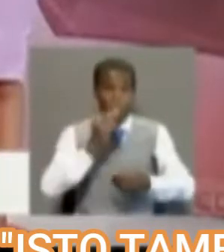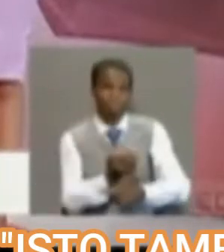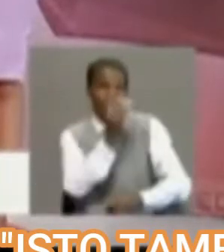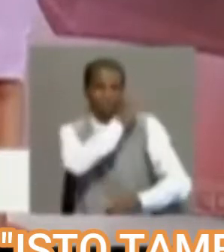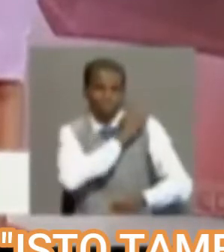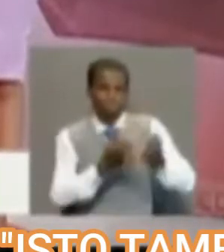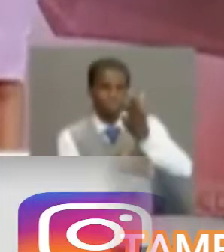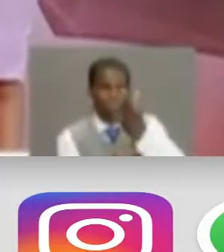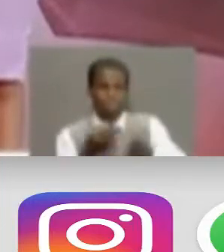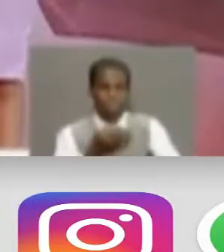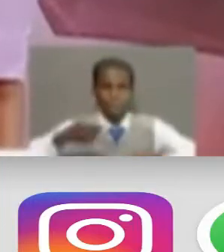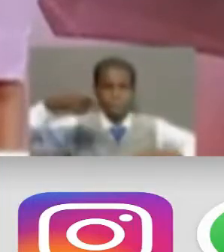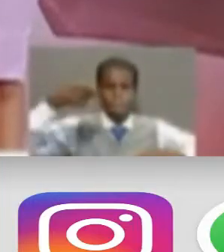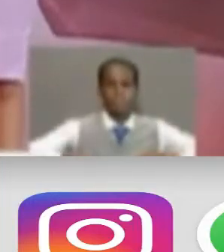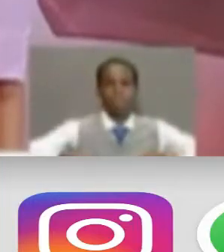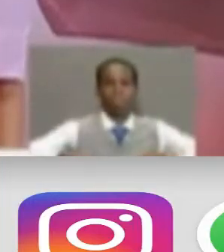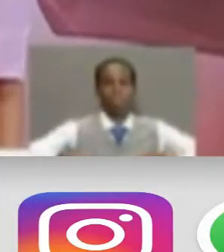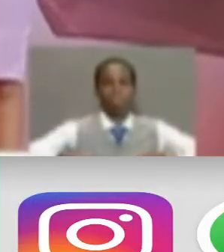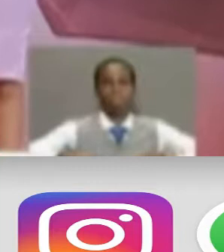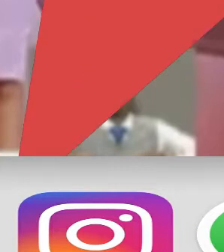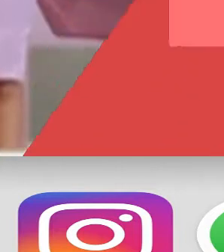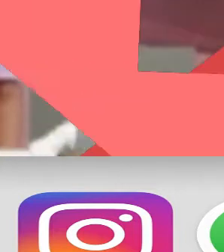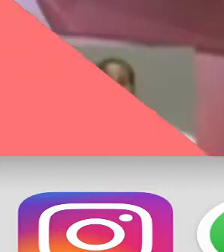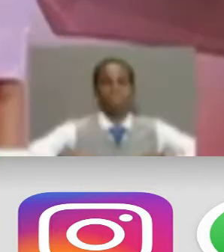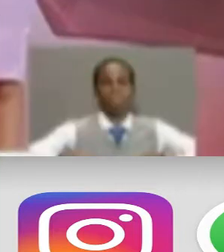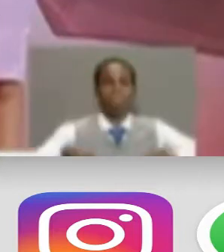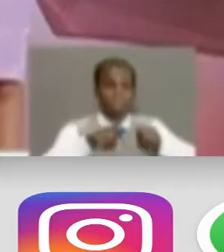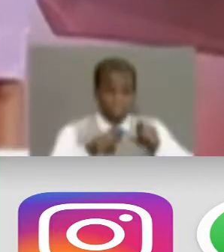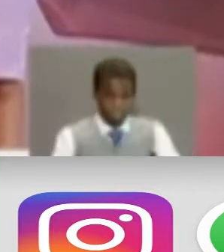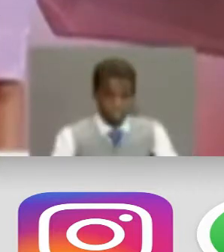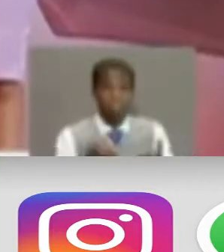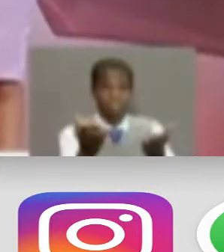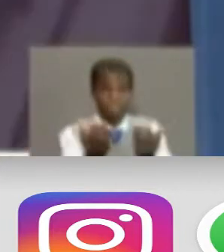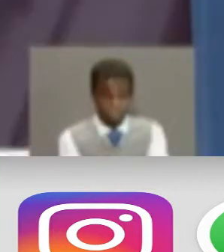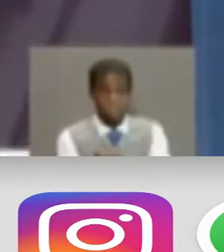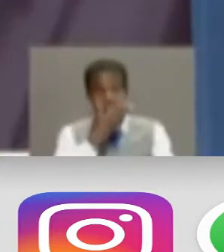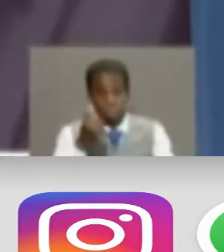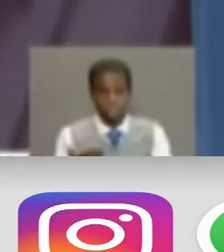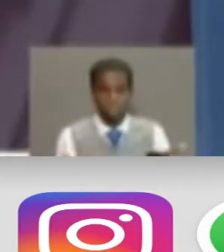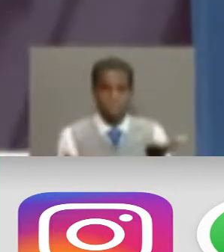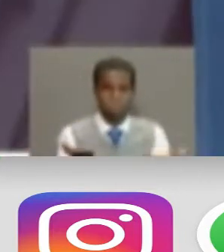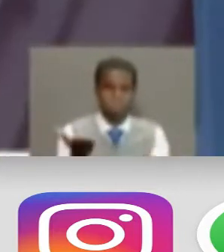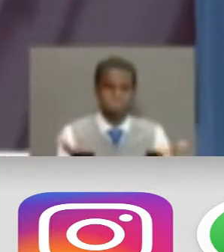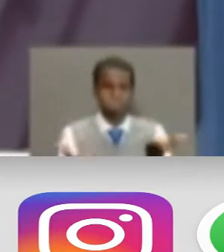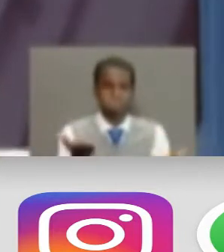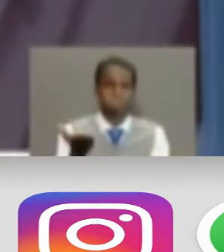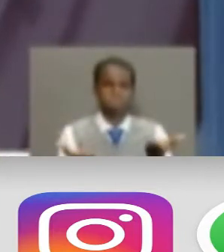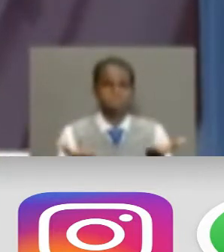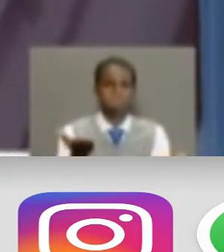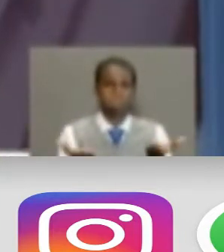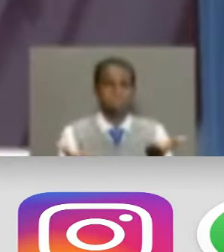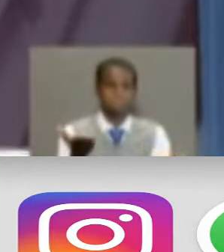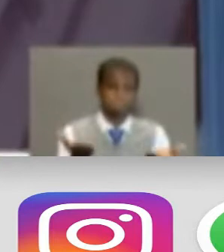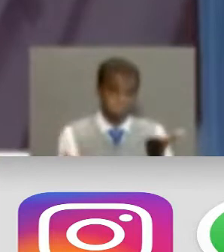que também devessem fazer, por uma questão de contraditório, ou pelo menos de contrapeso, também deviam ter passado, já que foram gentis, porque não